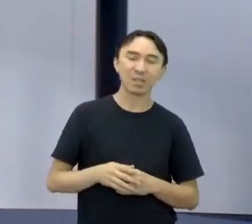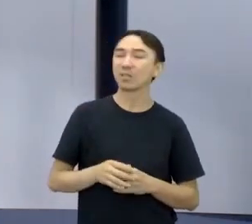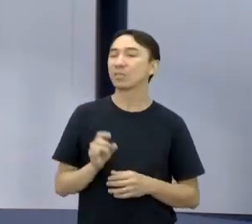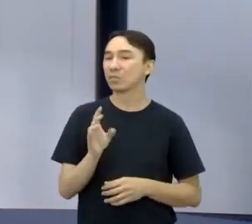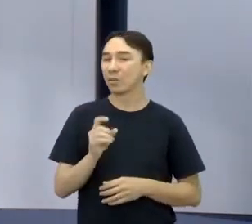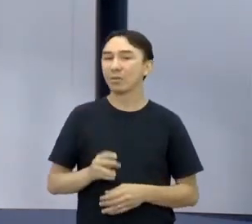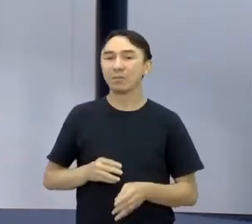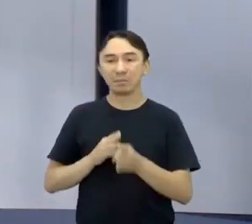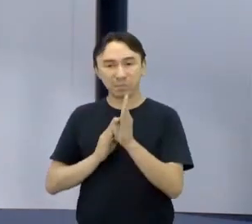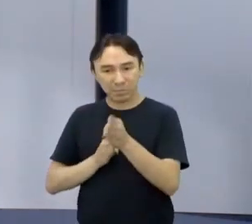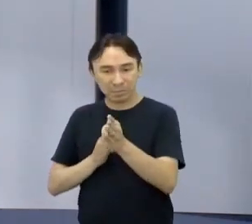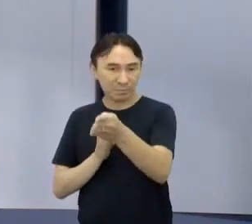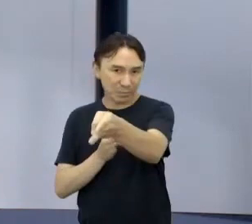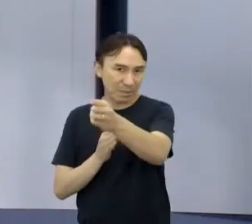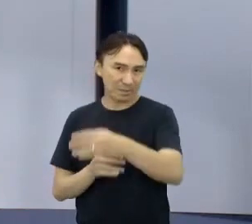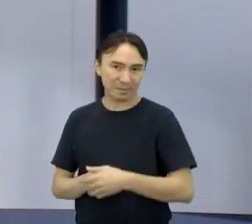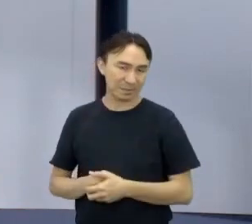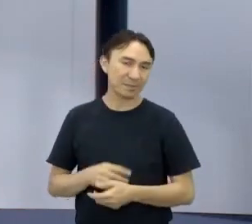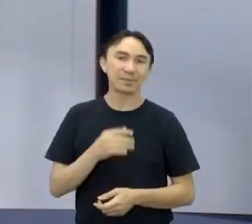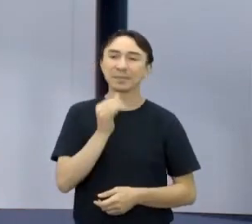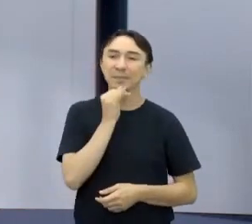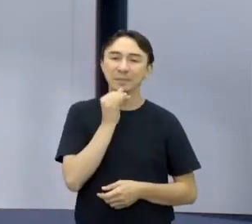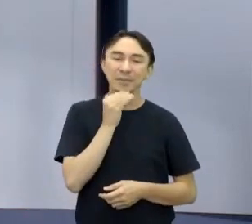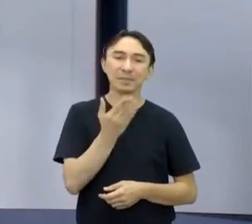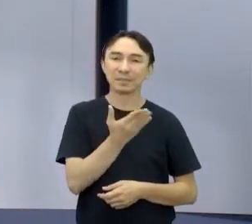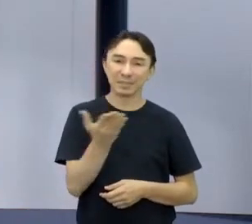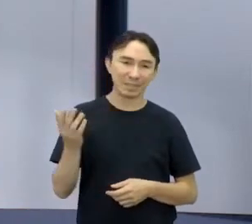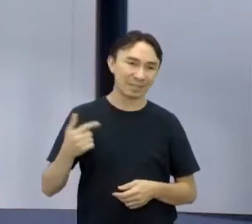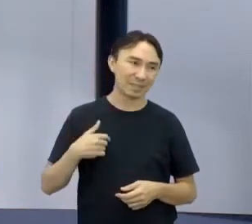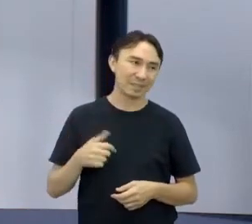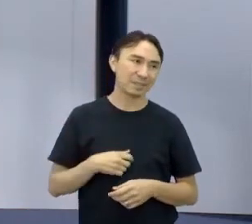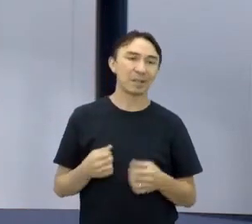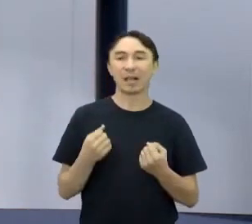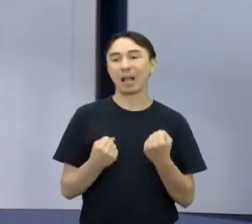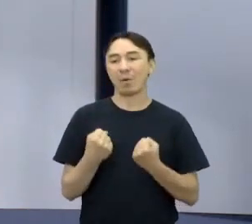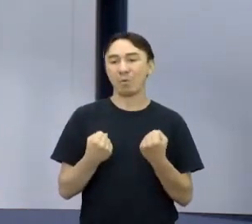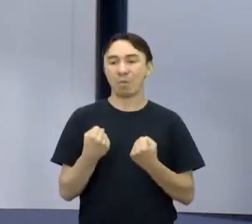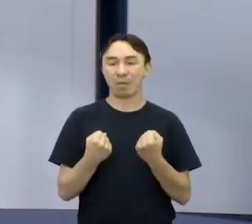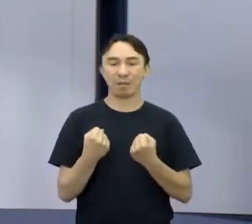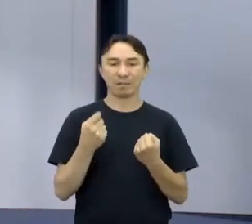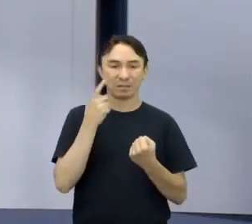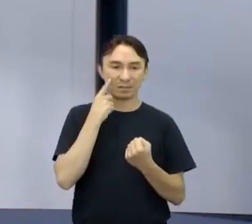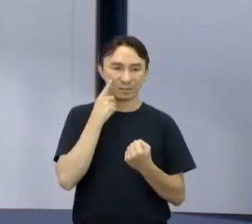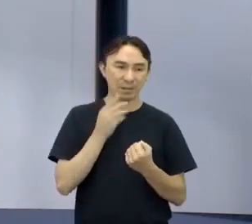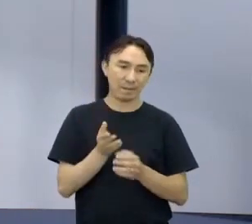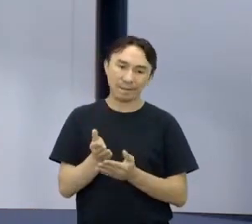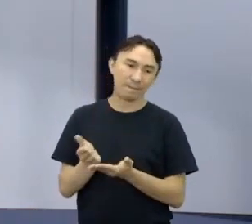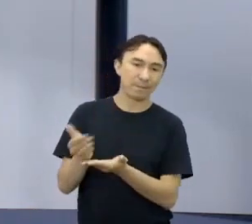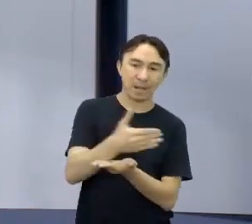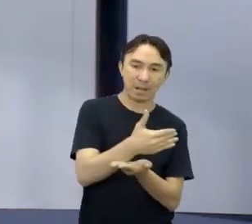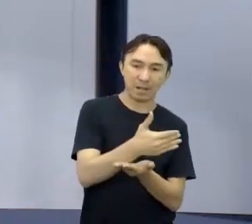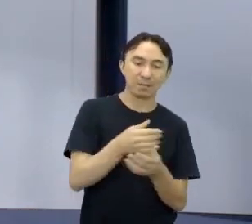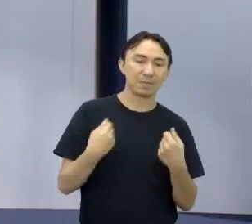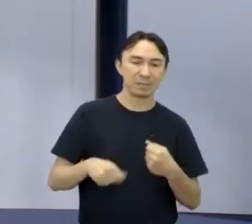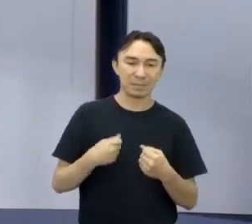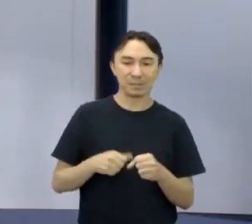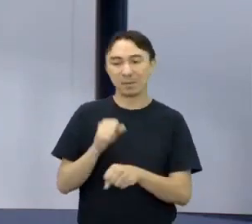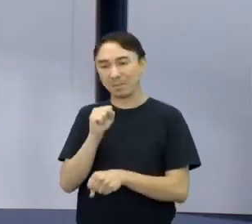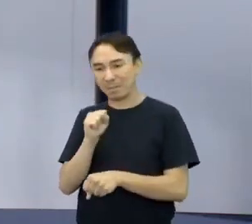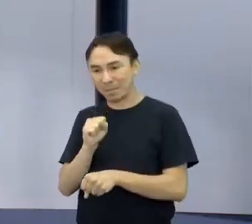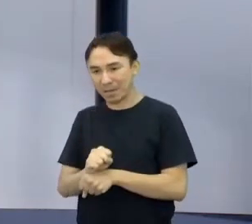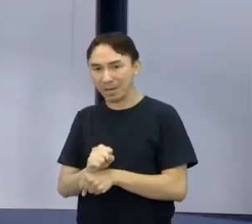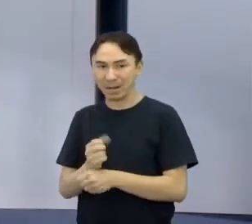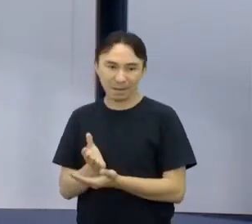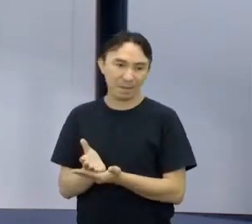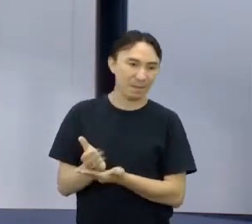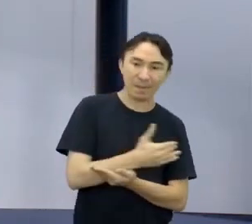né, vai fazer uma curva, não é mesmo? Você já tem que mudar a sua velocidade, às vezes você tem que brecar ou não. Então, ou acelerar, vai